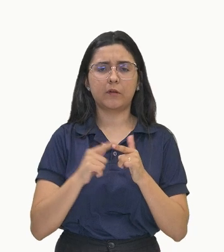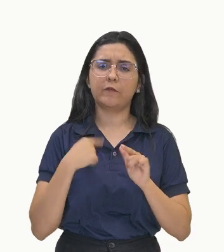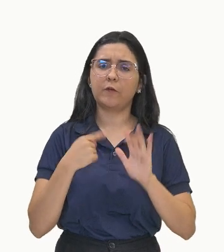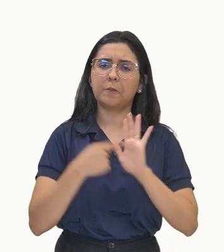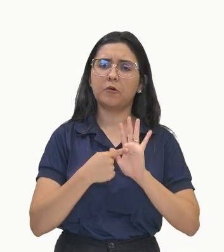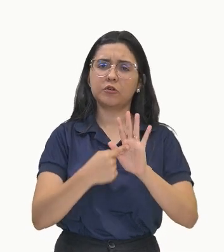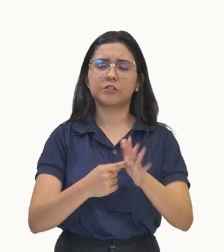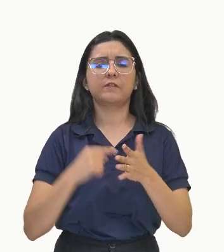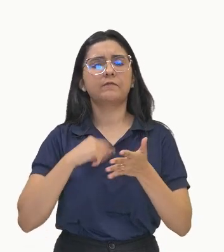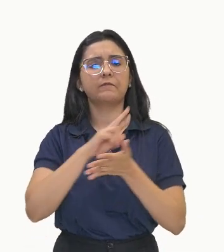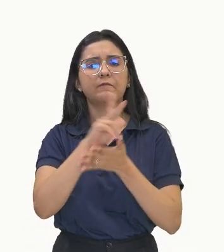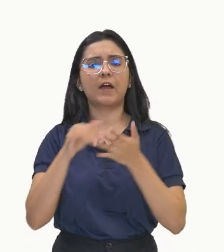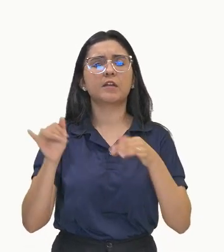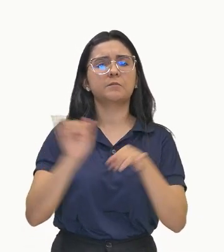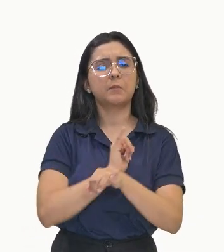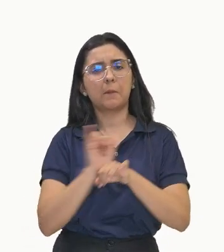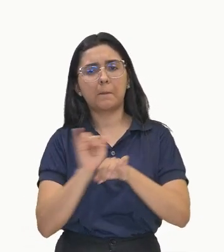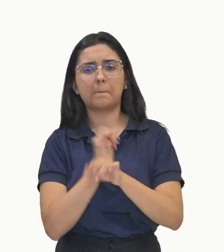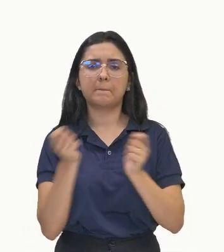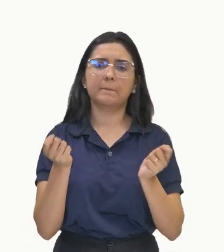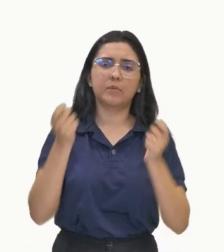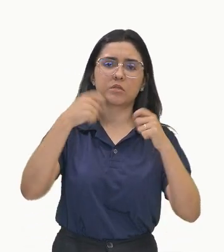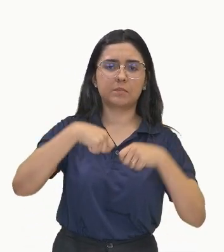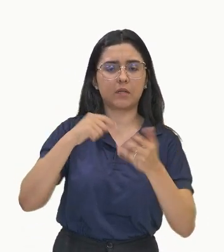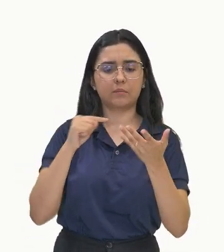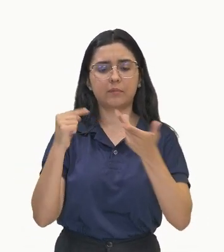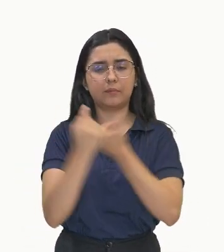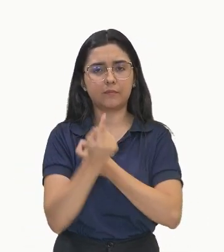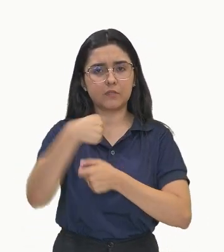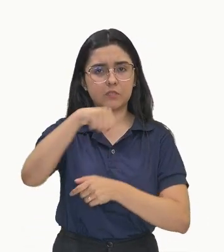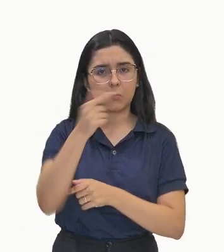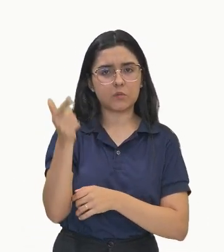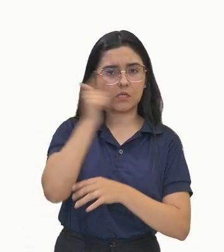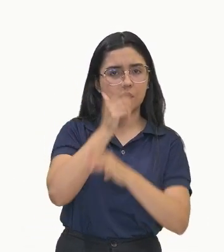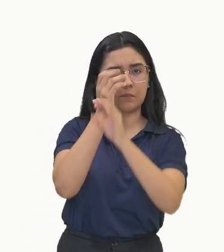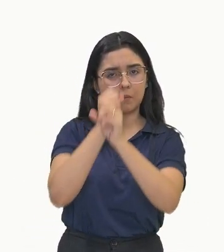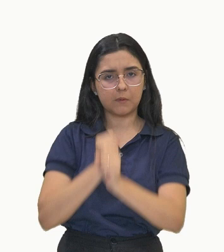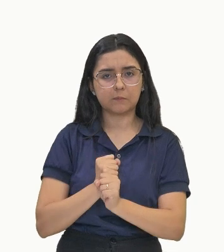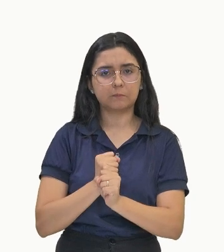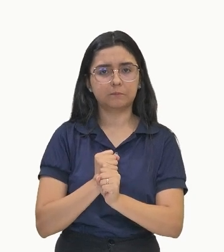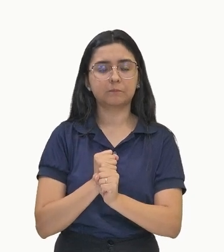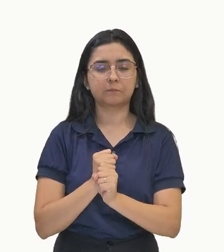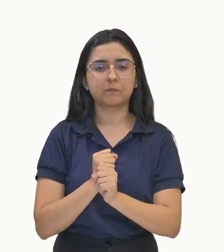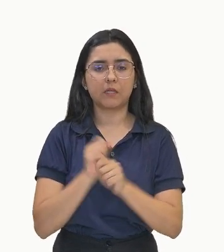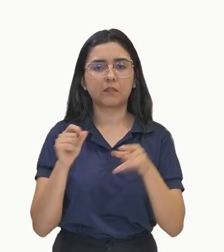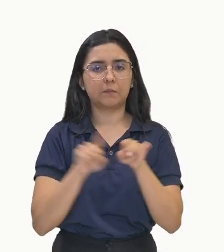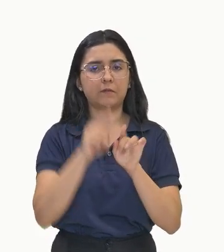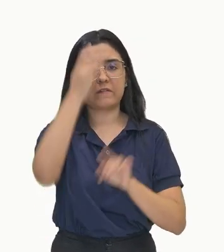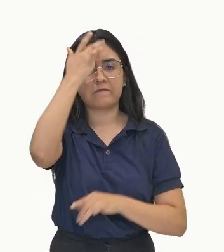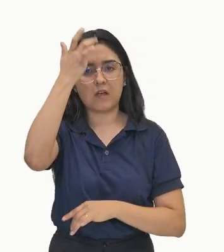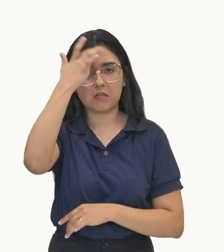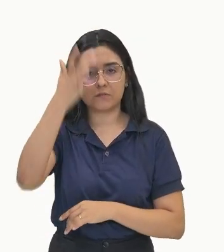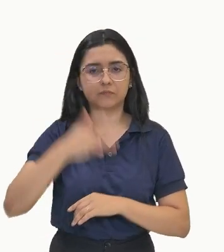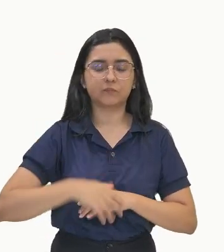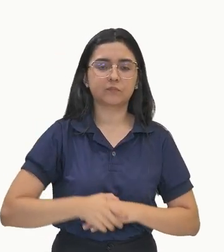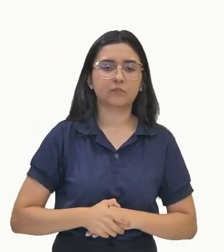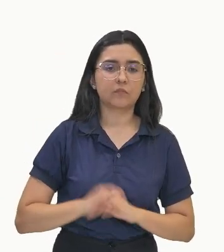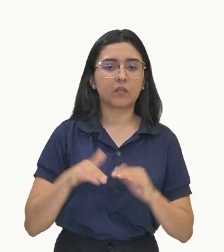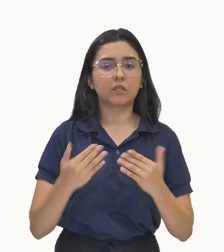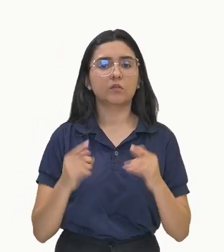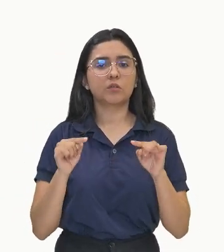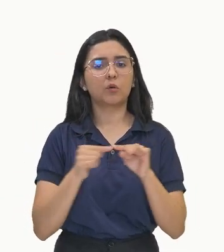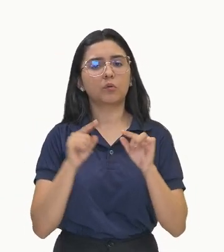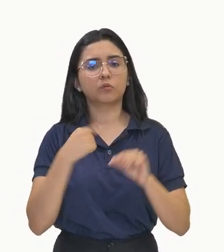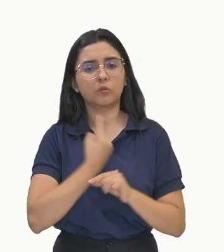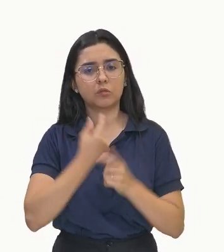vários exemplos e várias formas de você fazer isso, tá? E os caminhos mais fáceis. Então, ó, de acordo com o que a